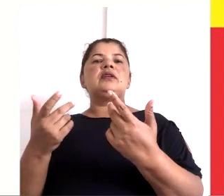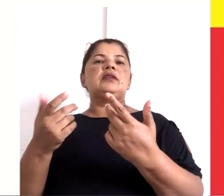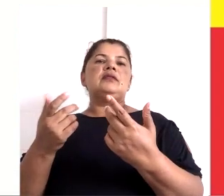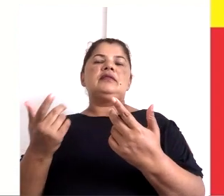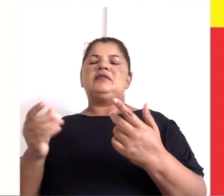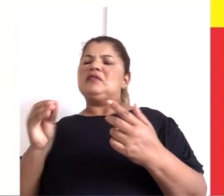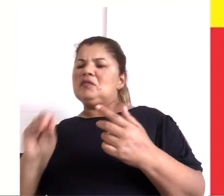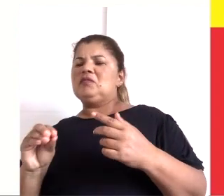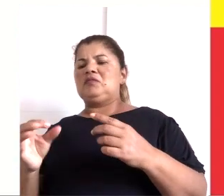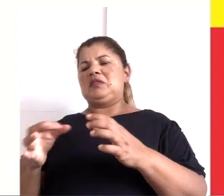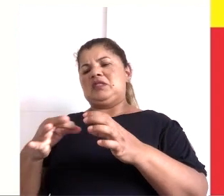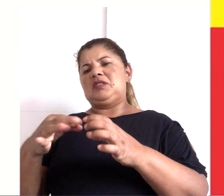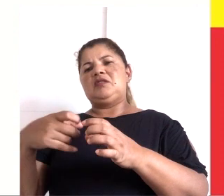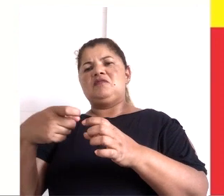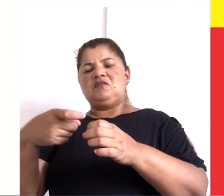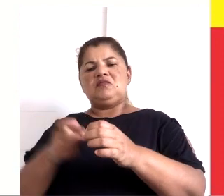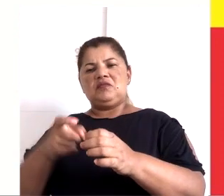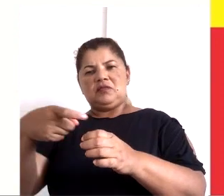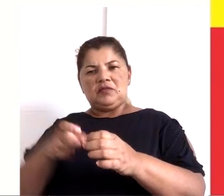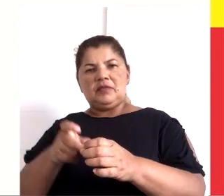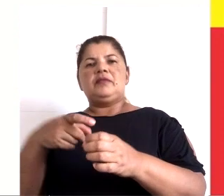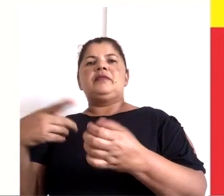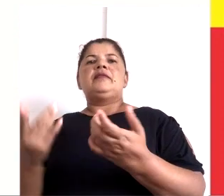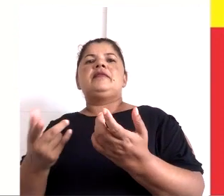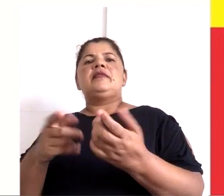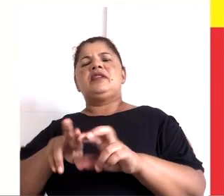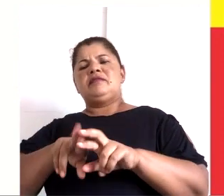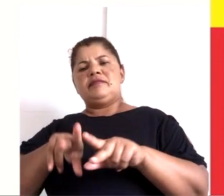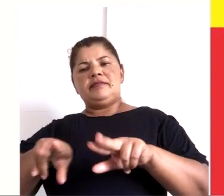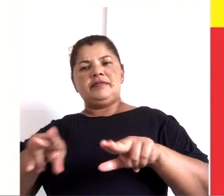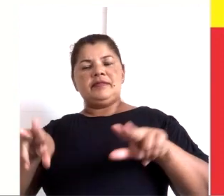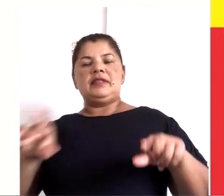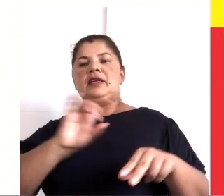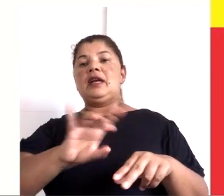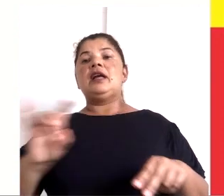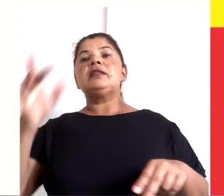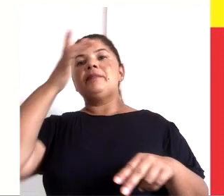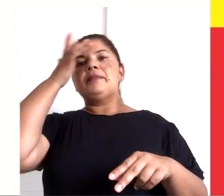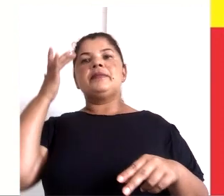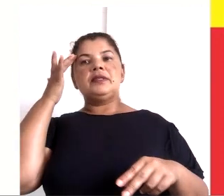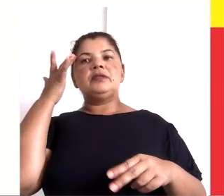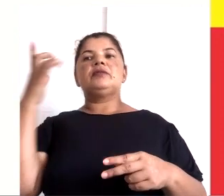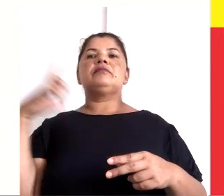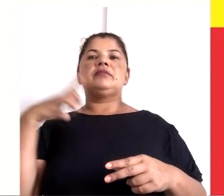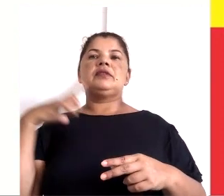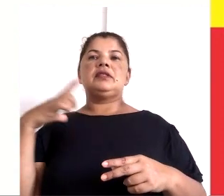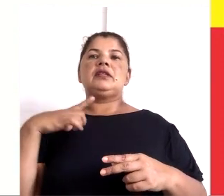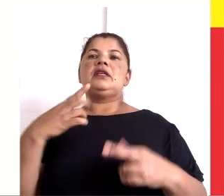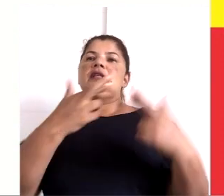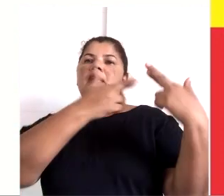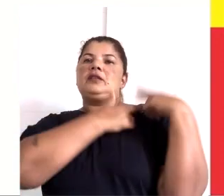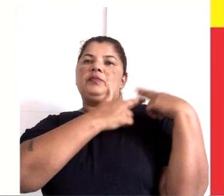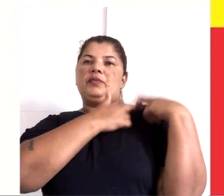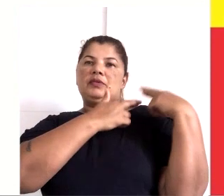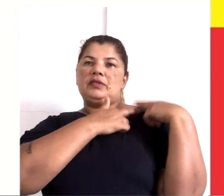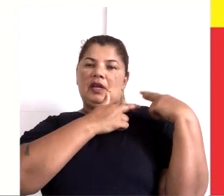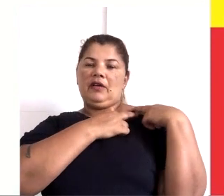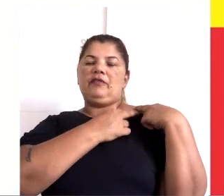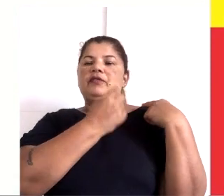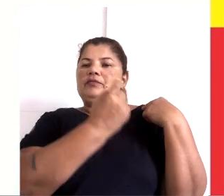porta, ou adicionando a parte do motor. Então, cada pessoa ela vai ter determinada função